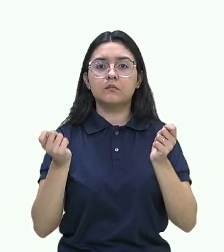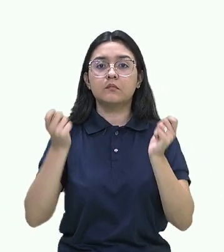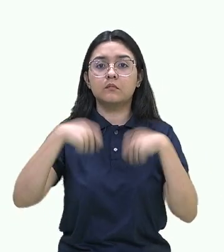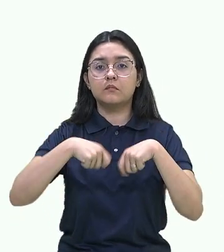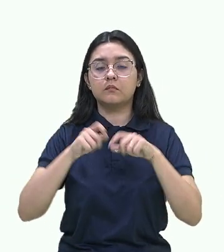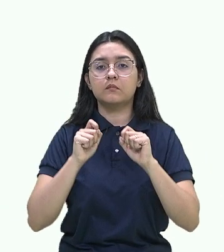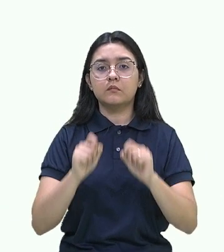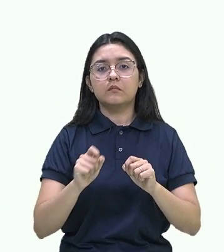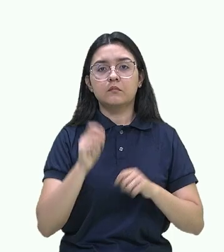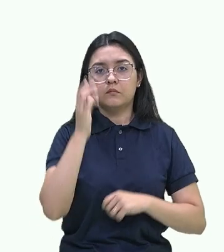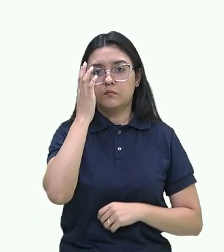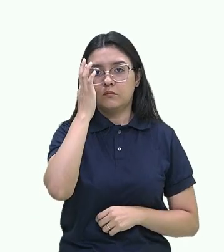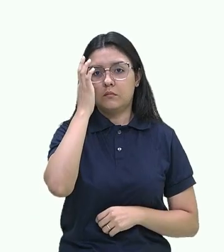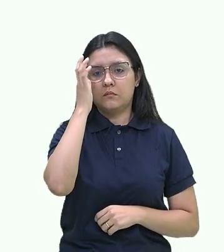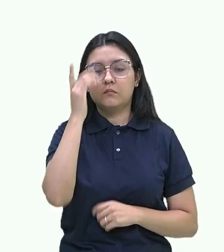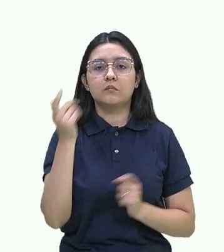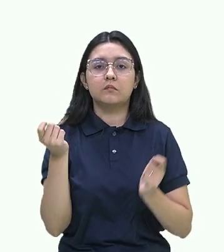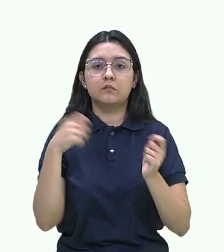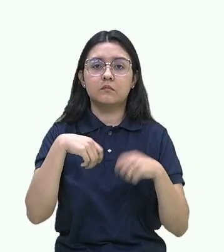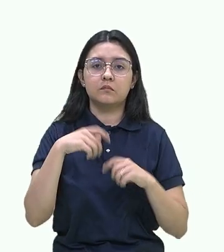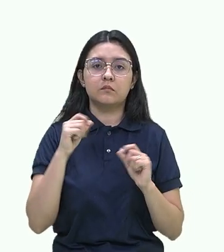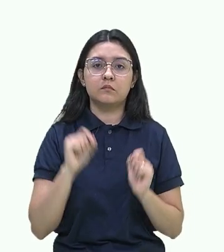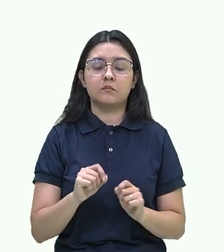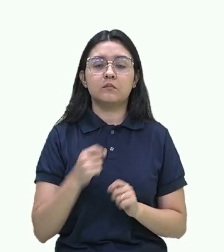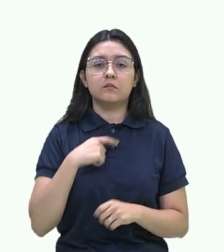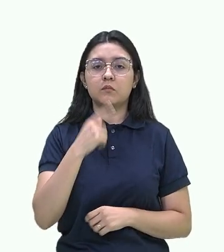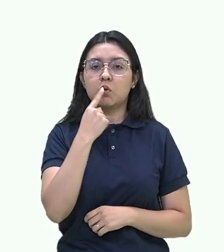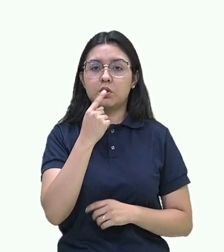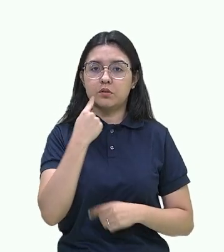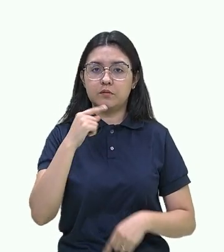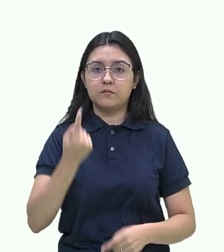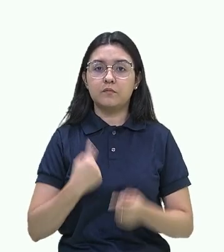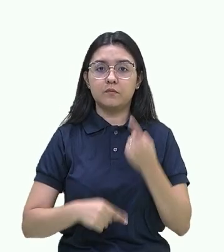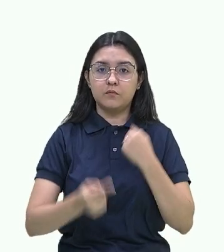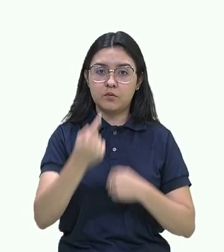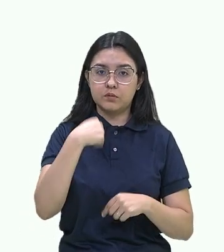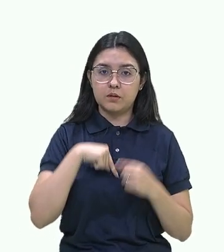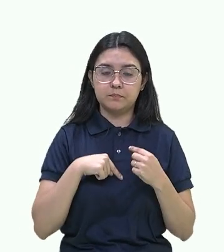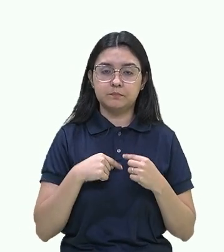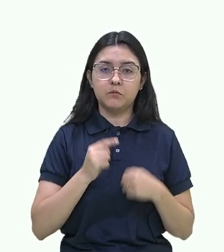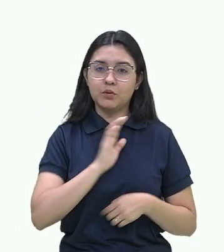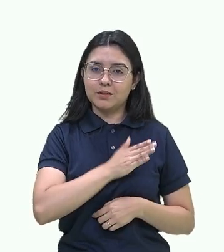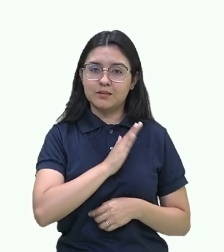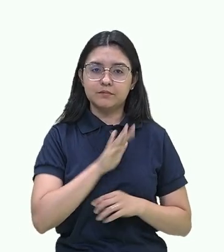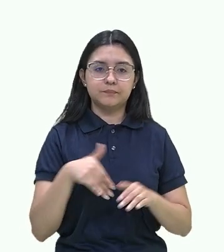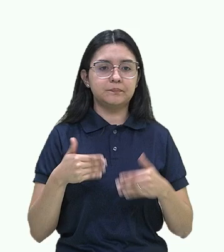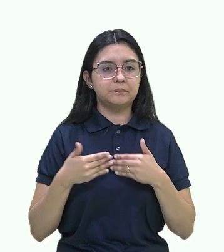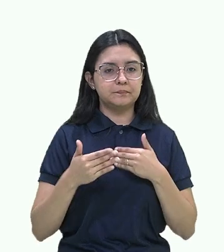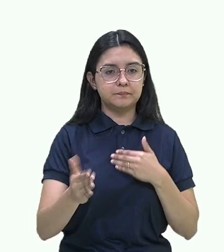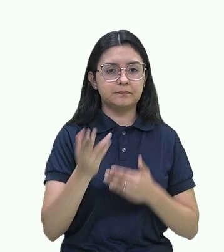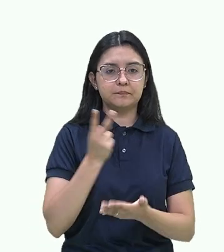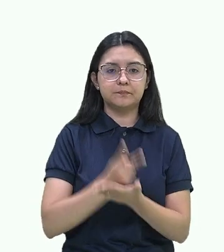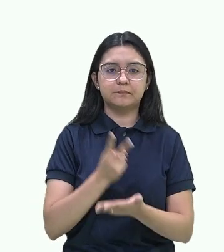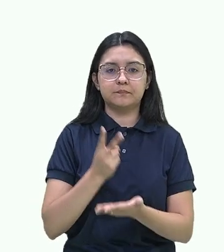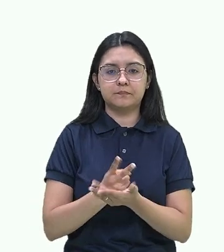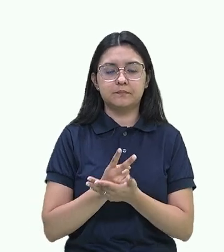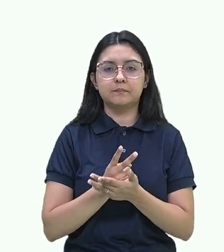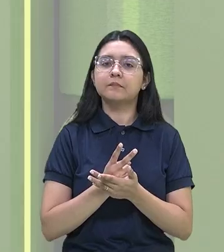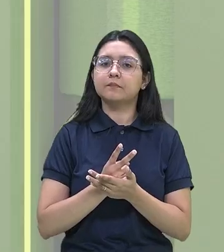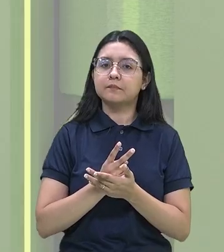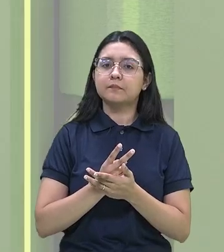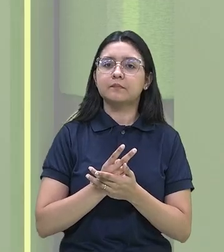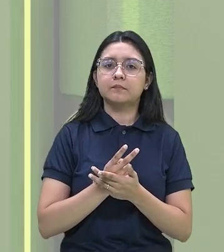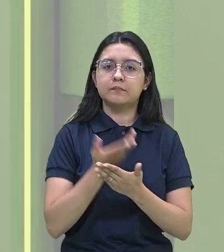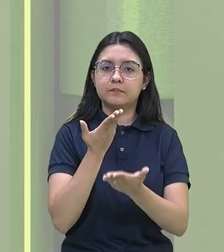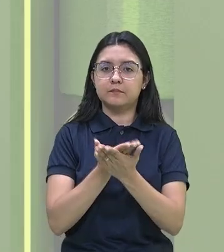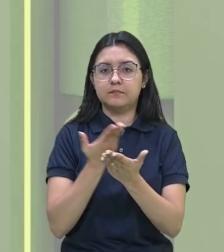permita o retorno desse sangue para o coração. Então, vamos continuar aí a nossa aula sobre o tecido muscular,